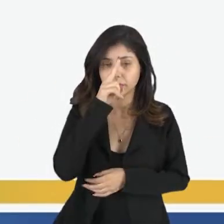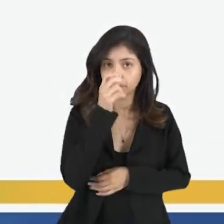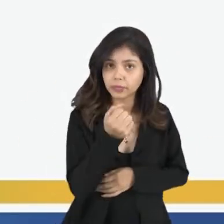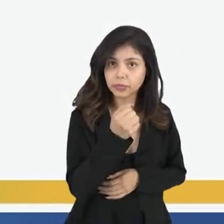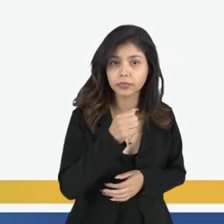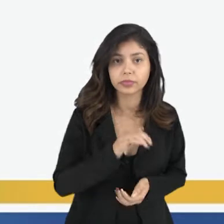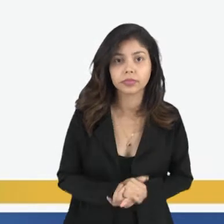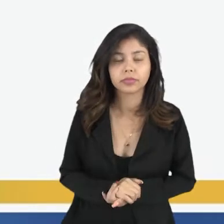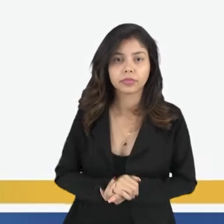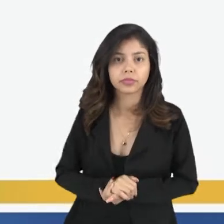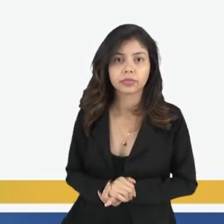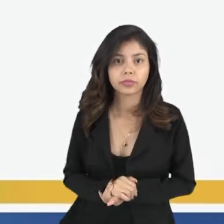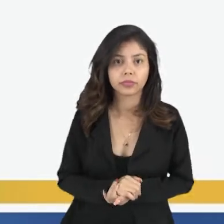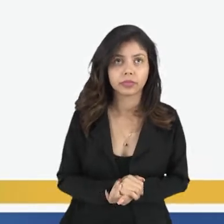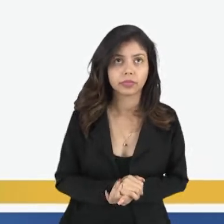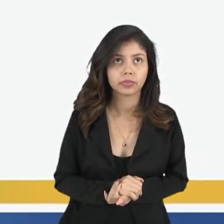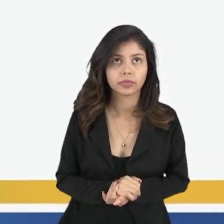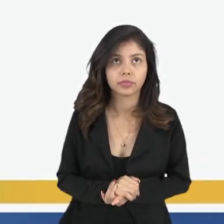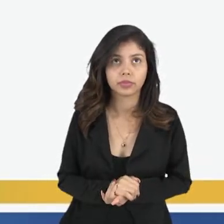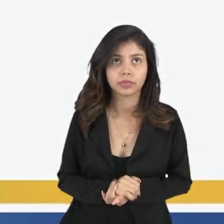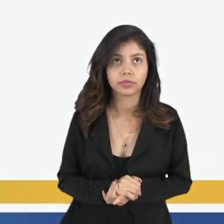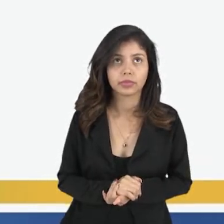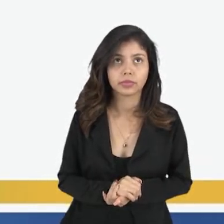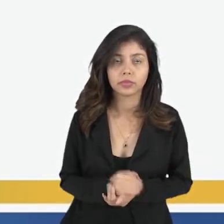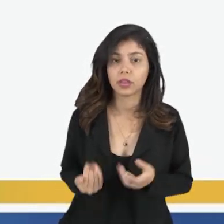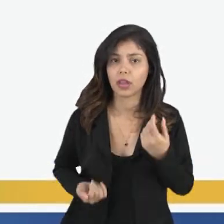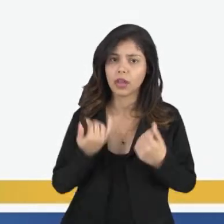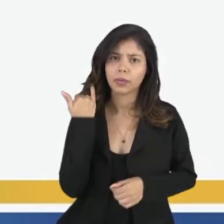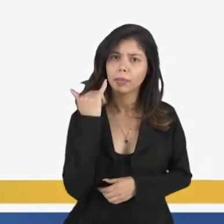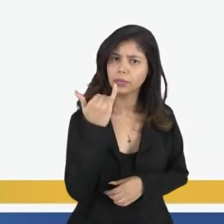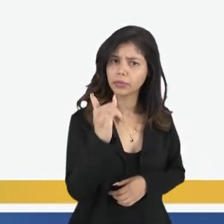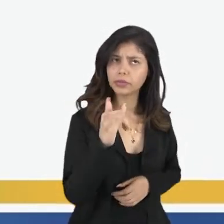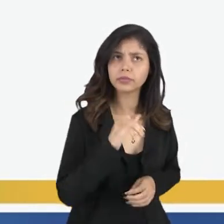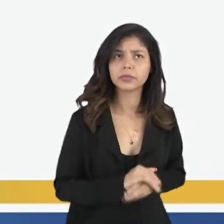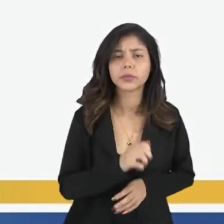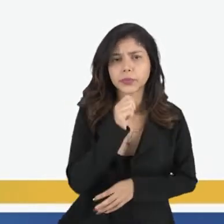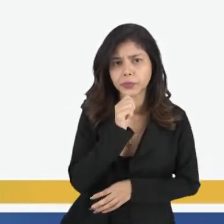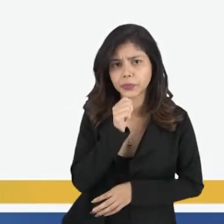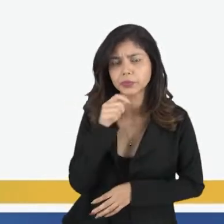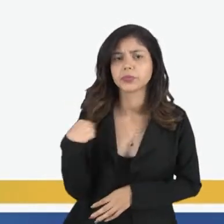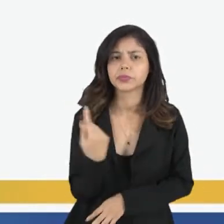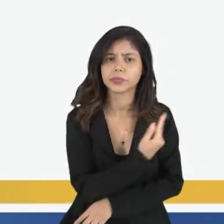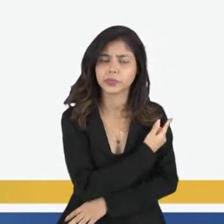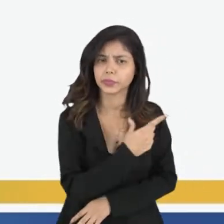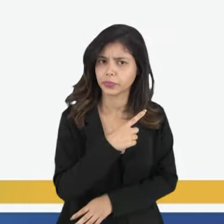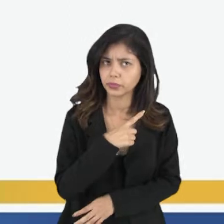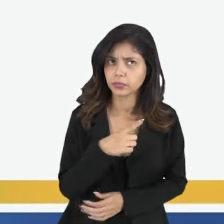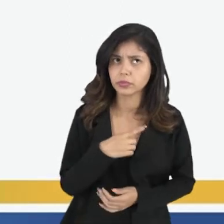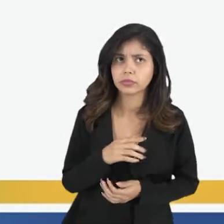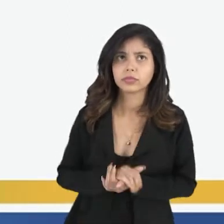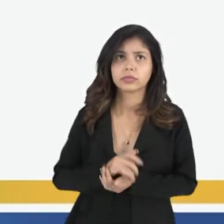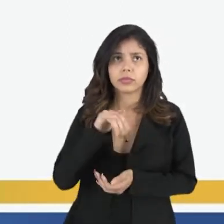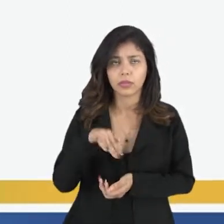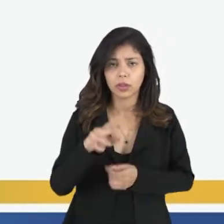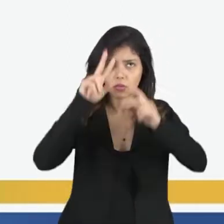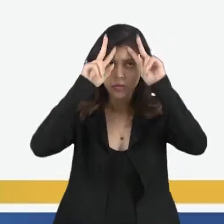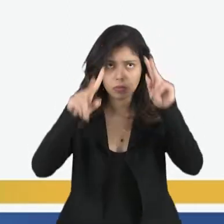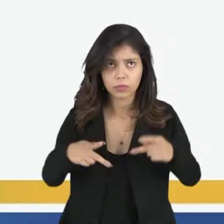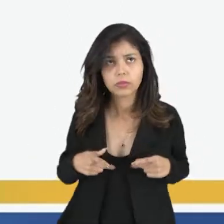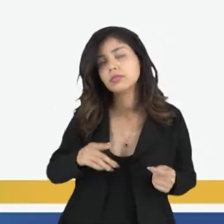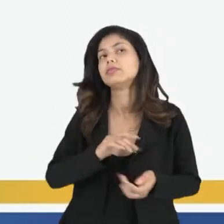força, certo? E energia. E ainda nós temos a máquina e o ser